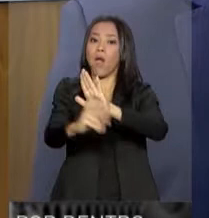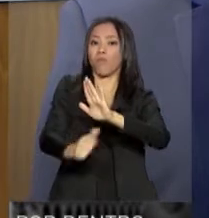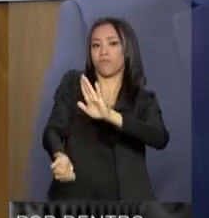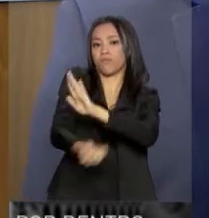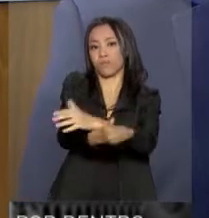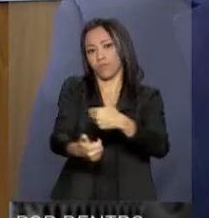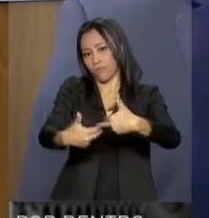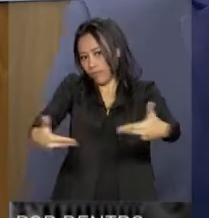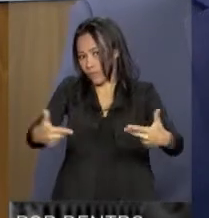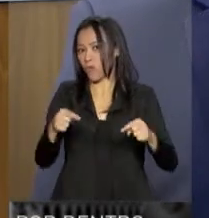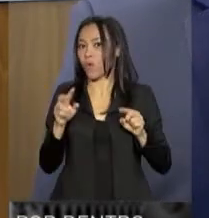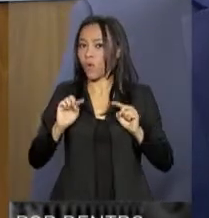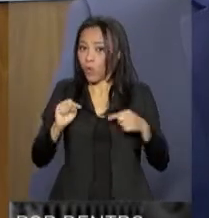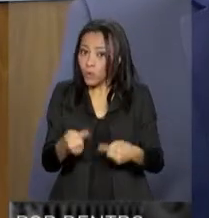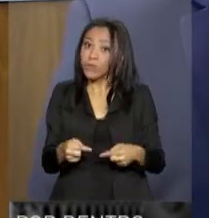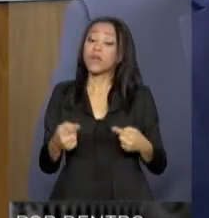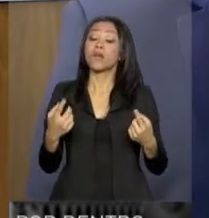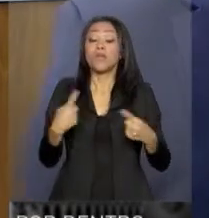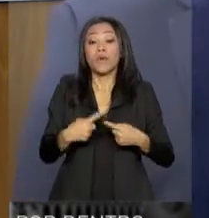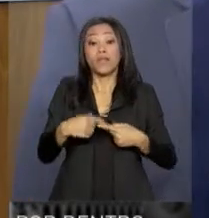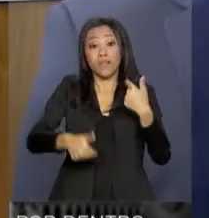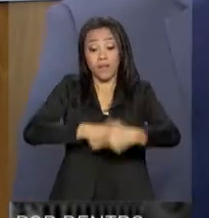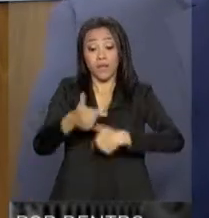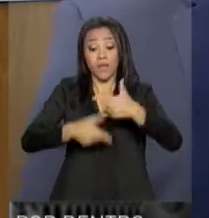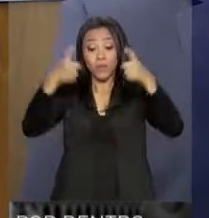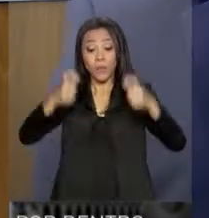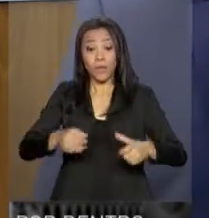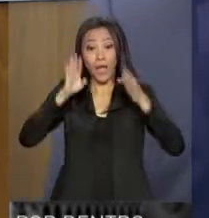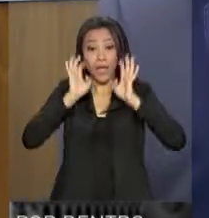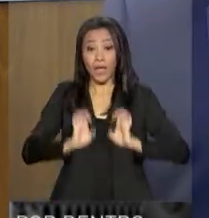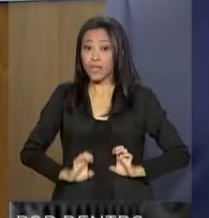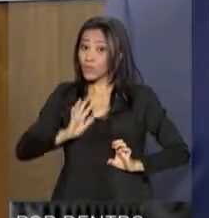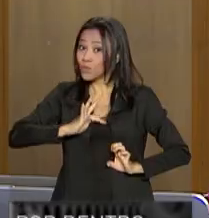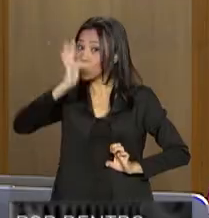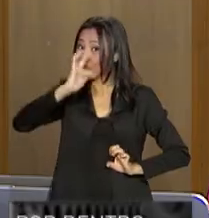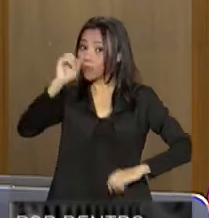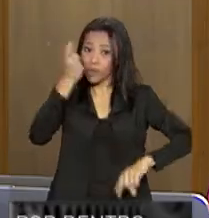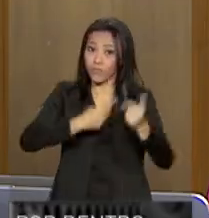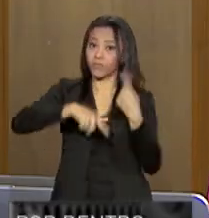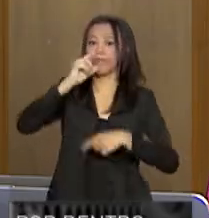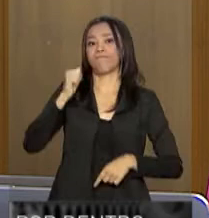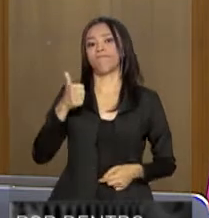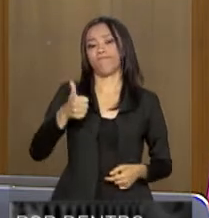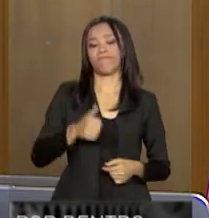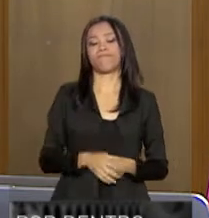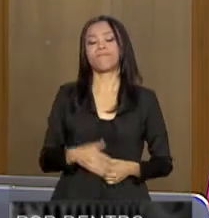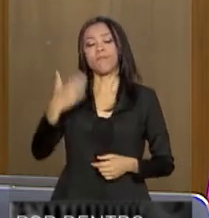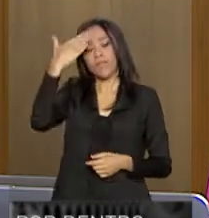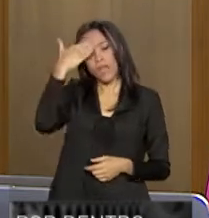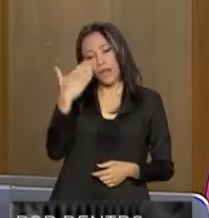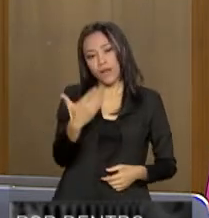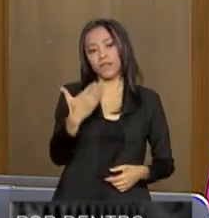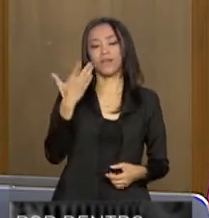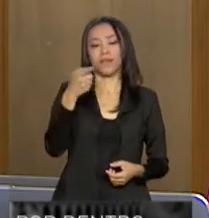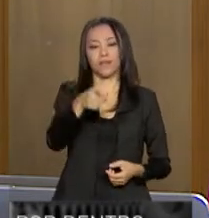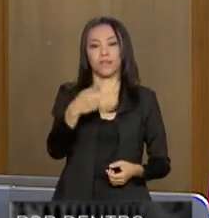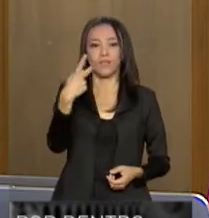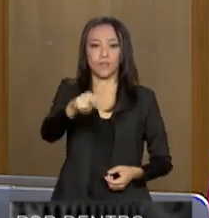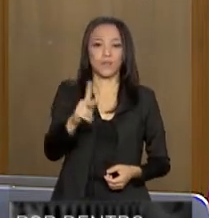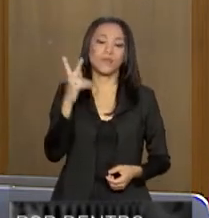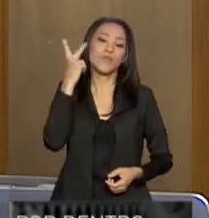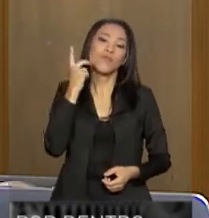trabalhando no ambiente um projeto que nós temos um futuro muito mais promissor agradeço a participação do alex mineiro da rádio verdes mares am de fortaleza